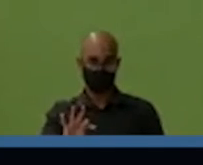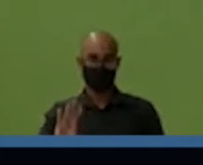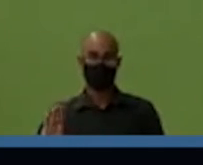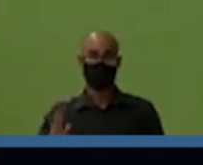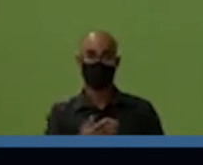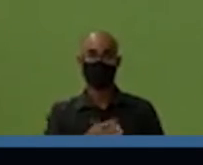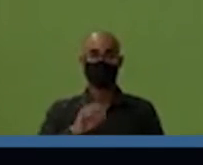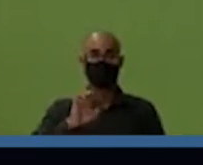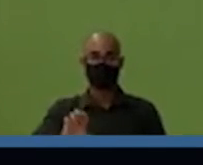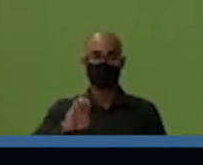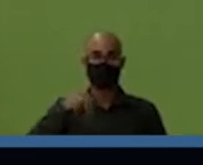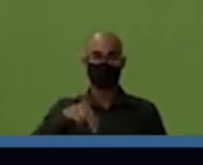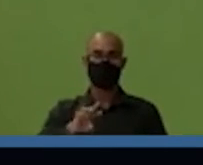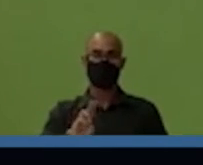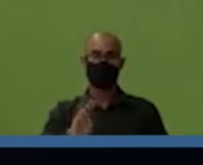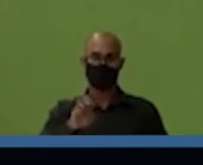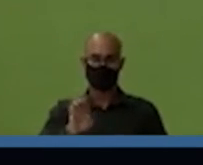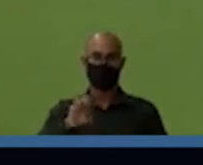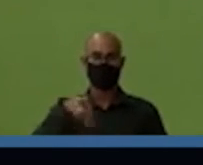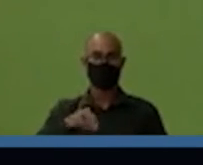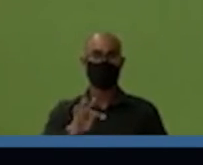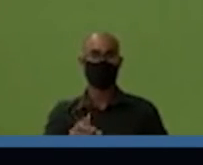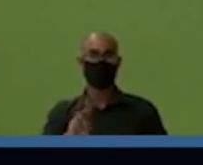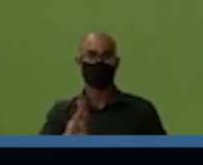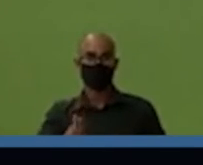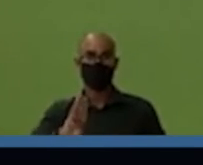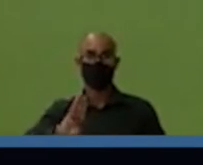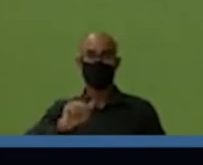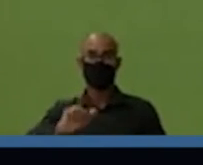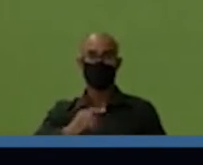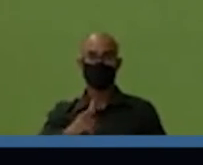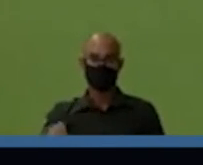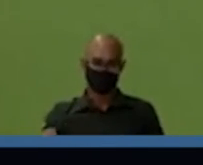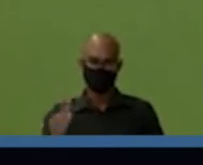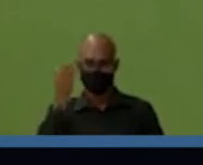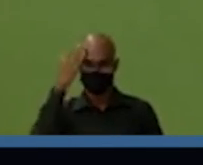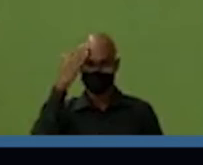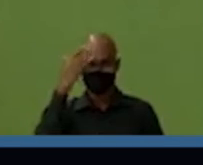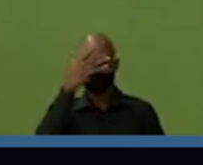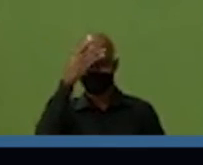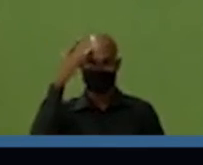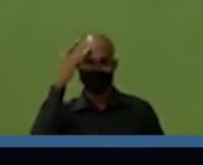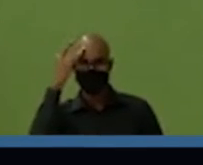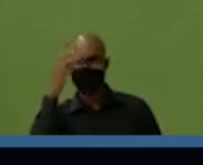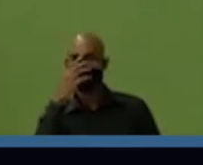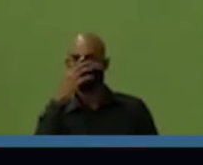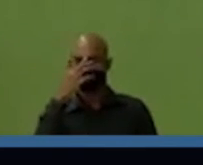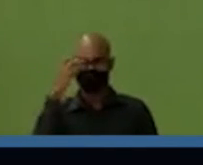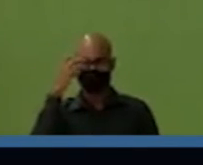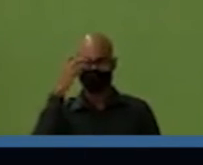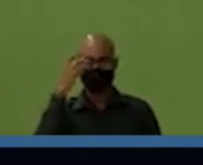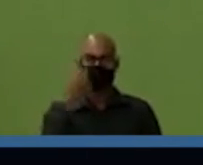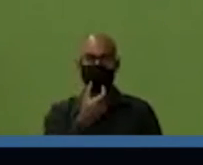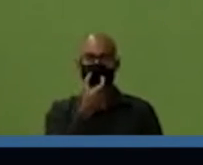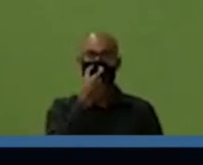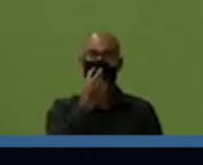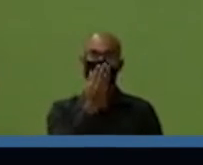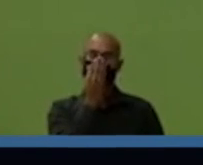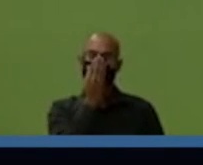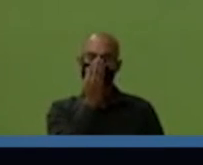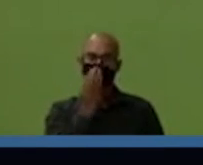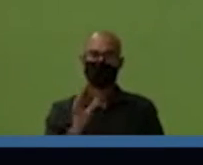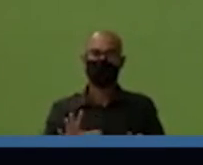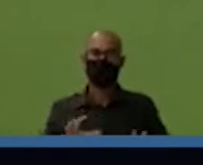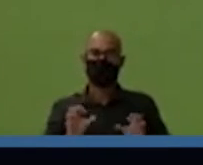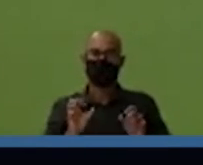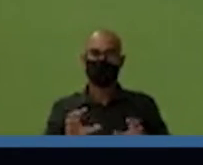aqueles medicamentos para as pessoas que estão em intubação orotraqueal, chamado IOT. São as pessoas que estão em